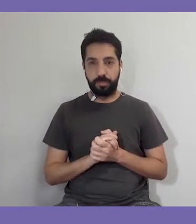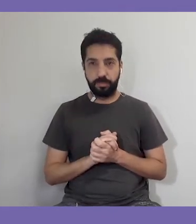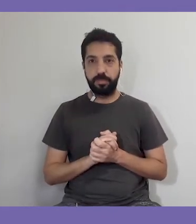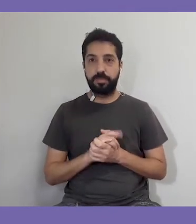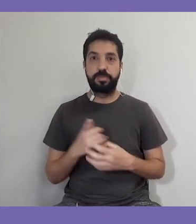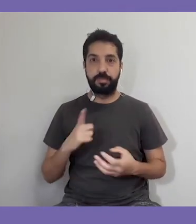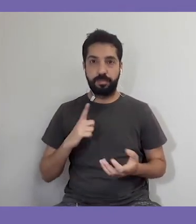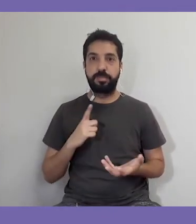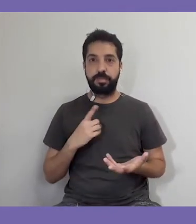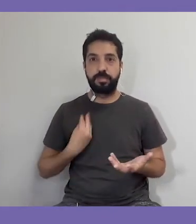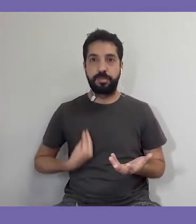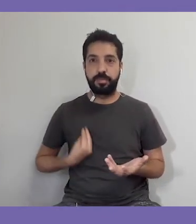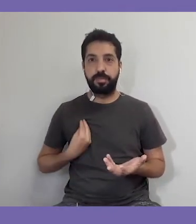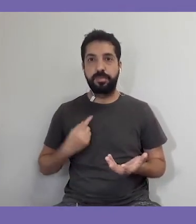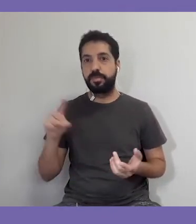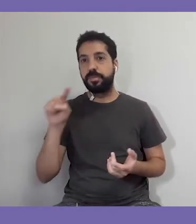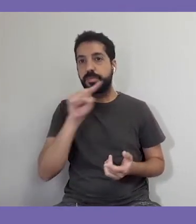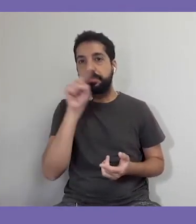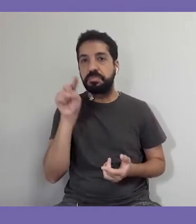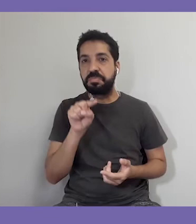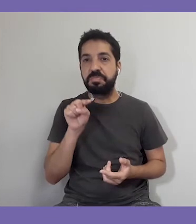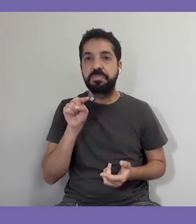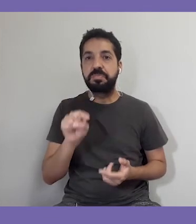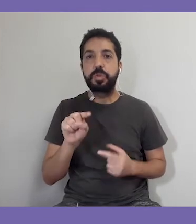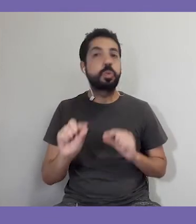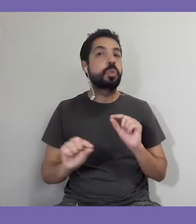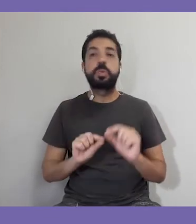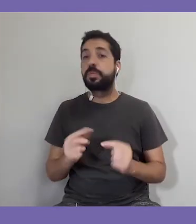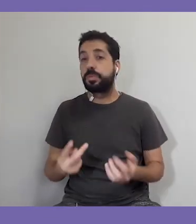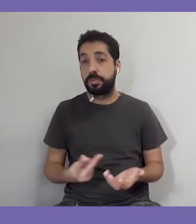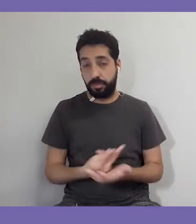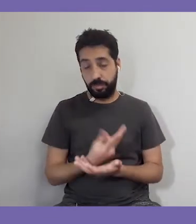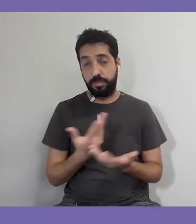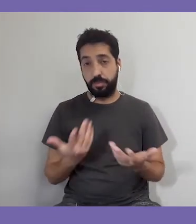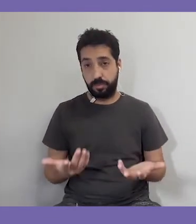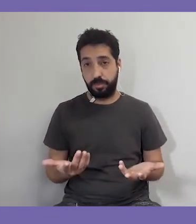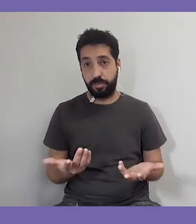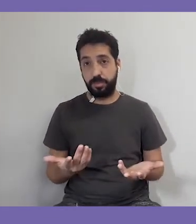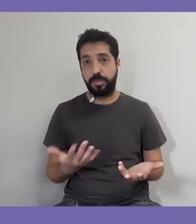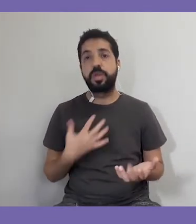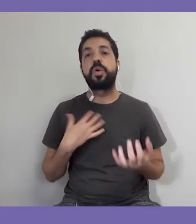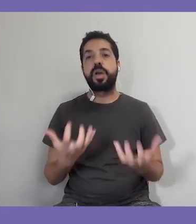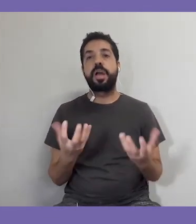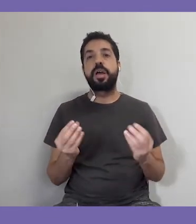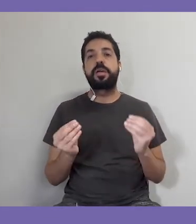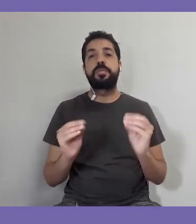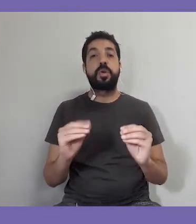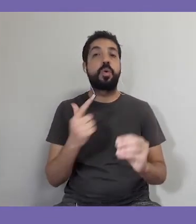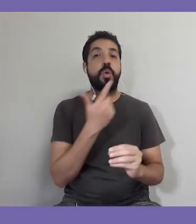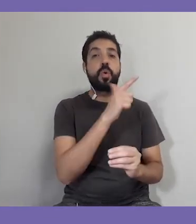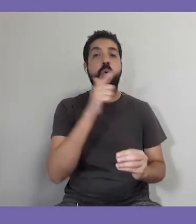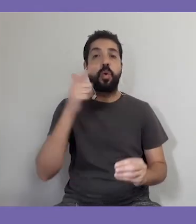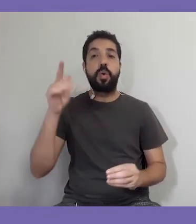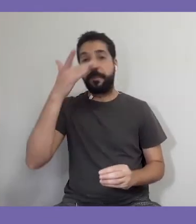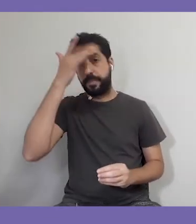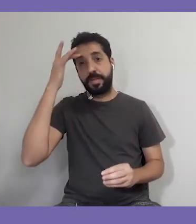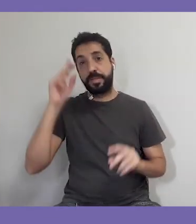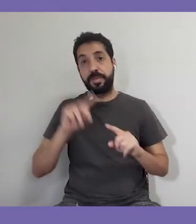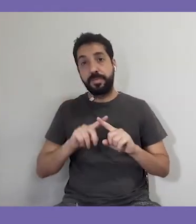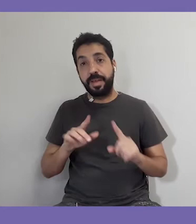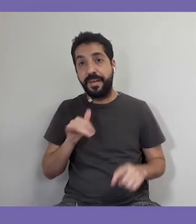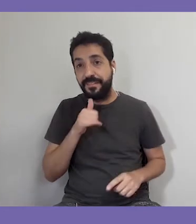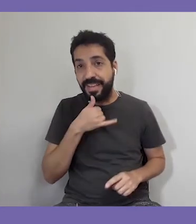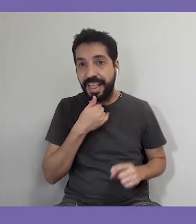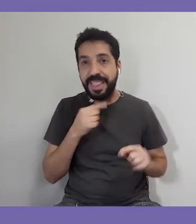E que está ali, né? Com uma incógnita, mais ou menos. É isso. E assim, eu queria colocar muitas outras pessoas,